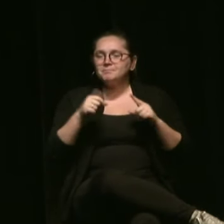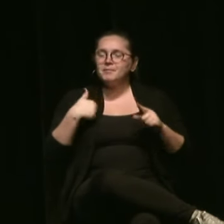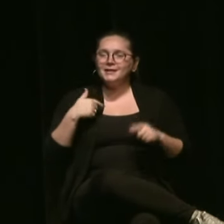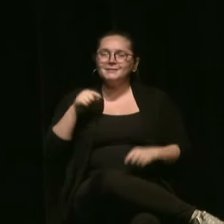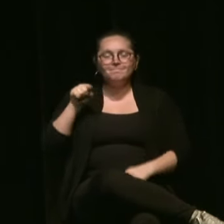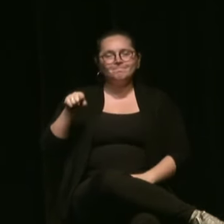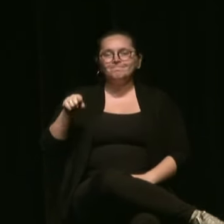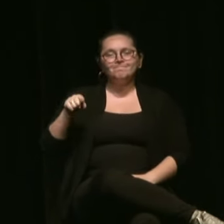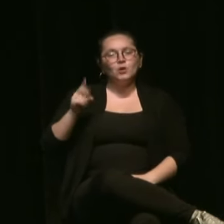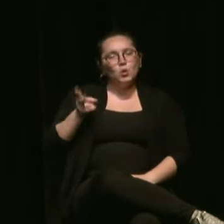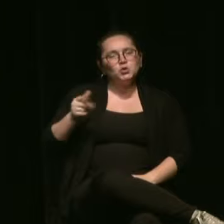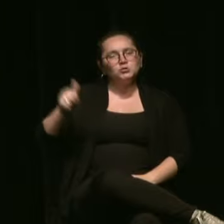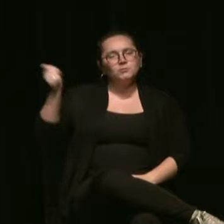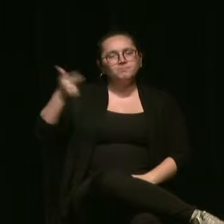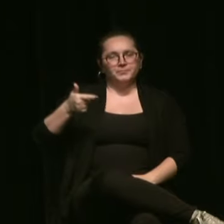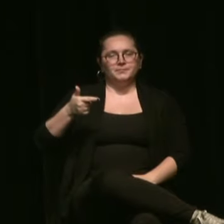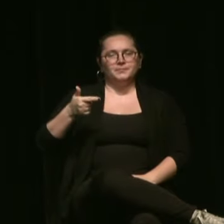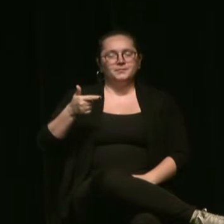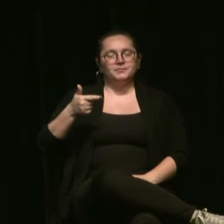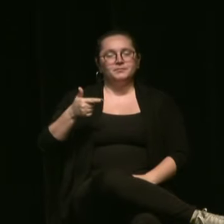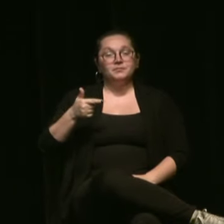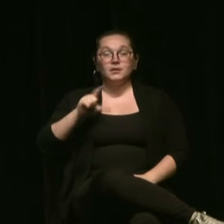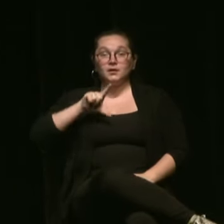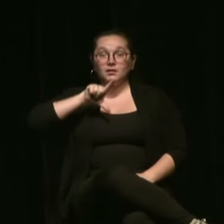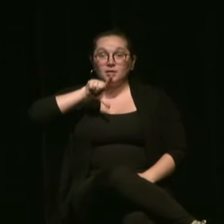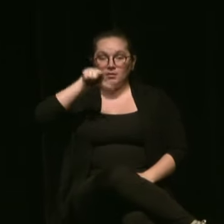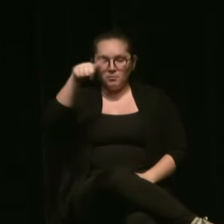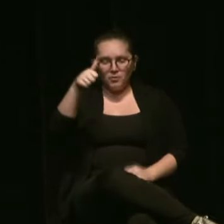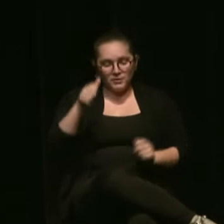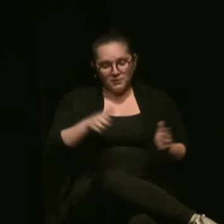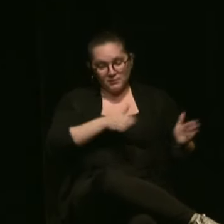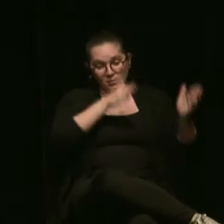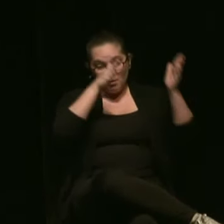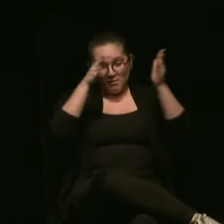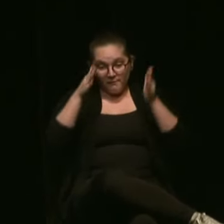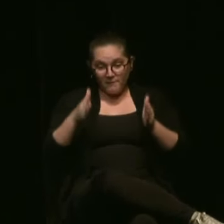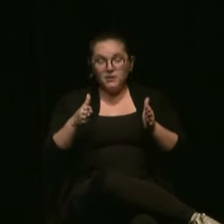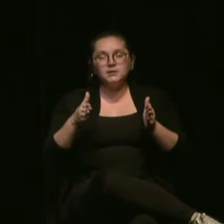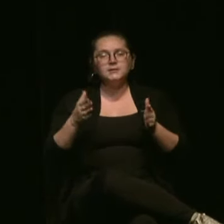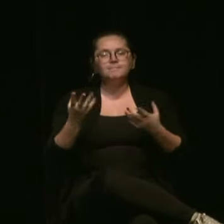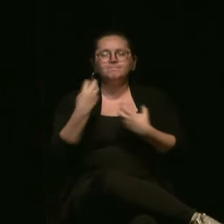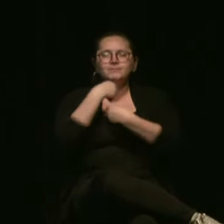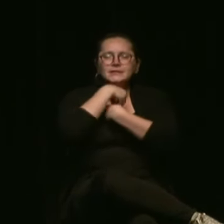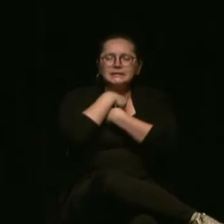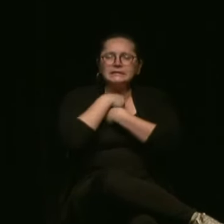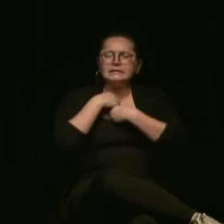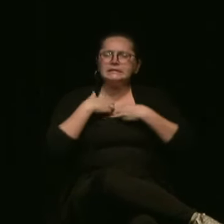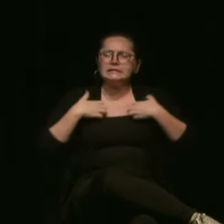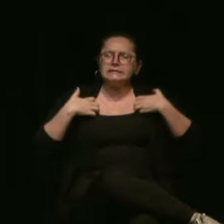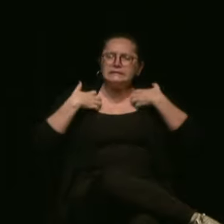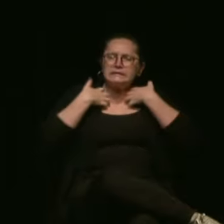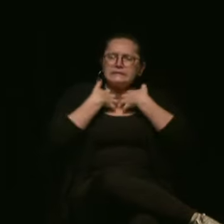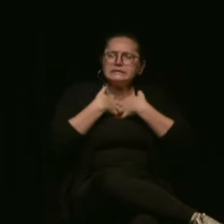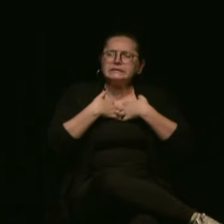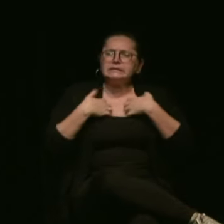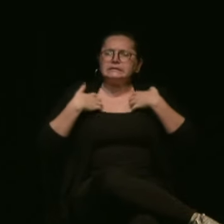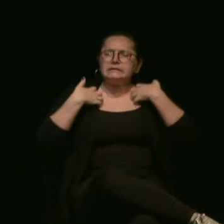comparadas a Cabra. E aí ele entra numa fase de grande desespero, de grande angústia,